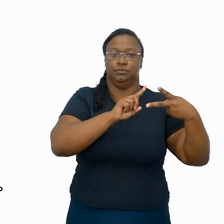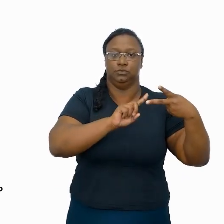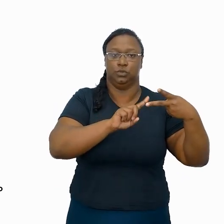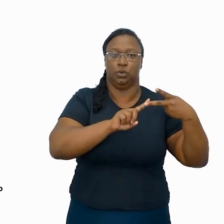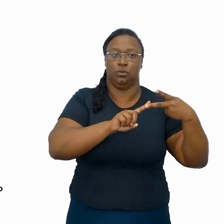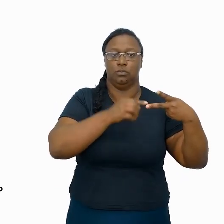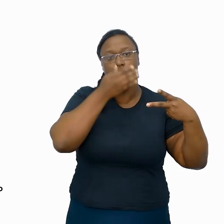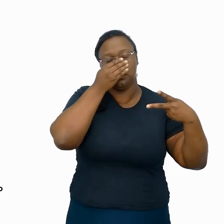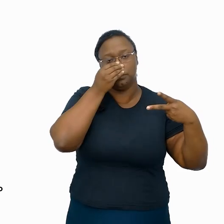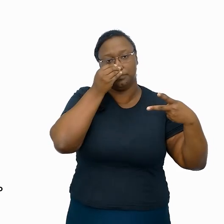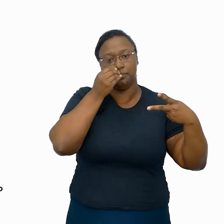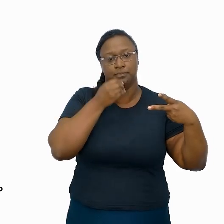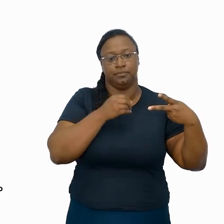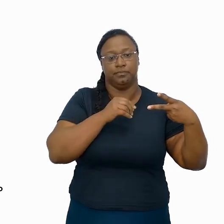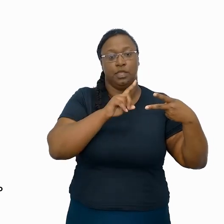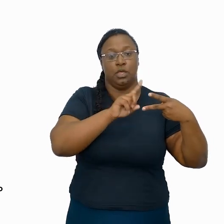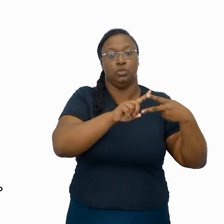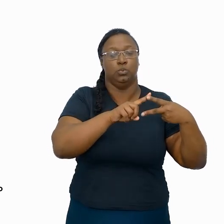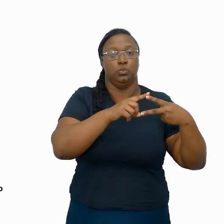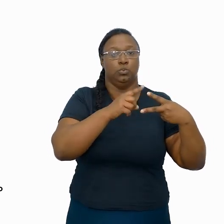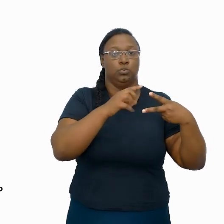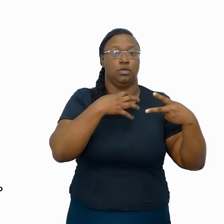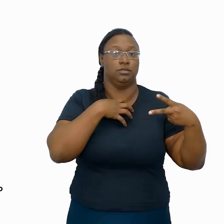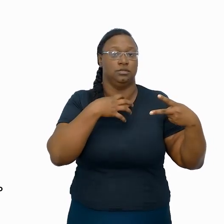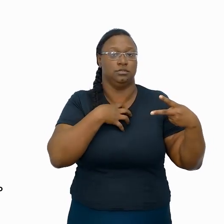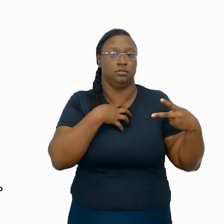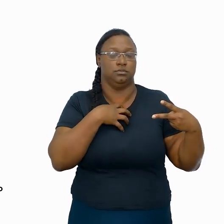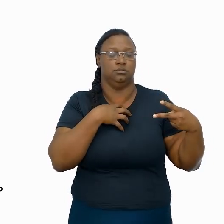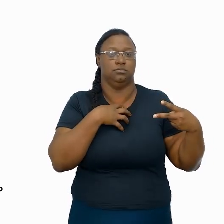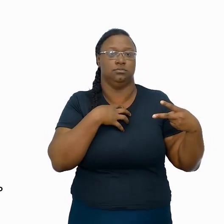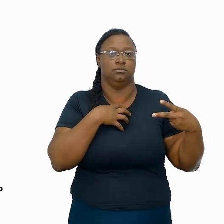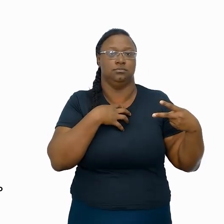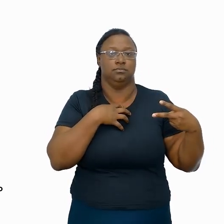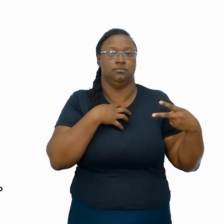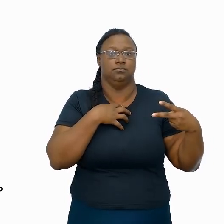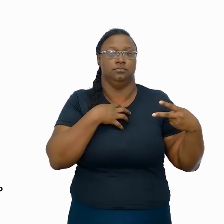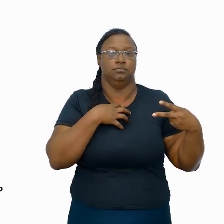tem um agrupamento de 2 aulas,